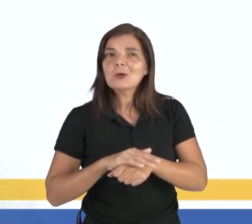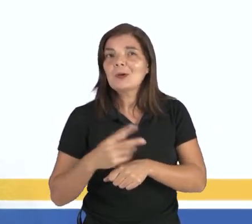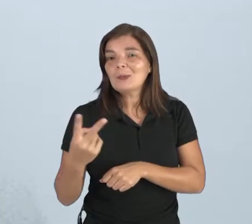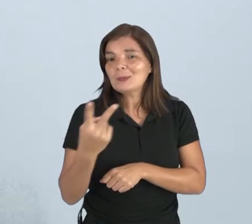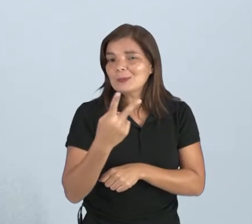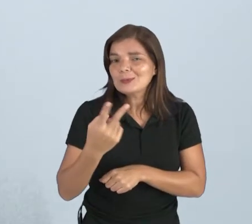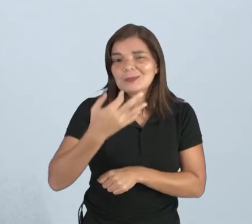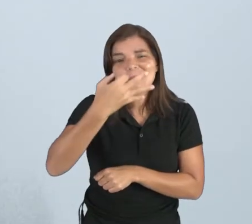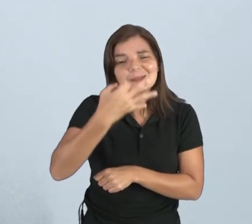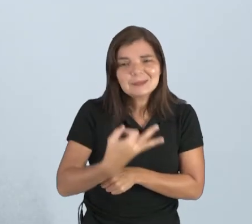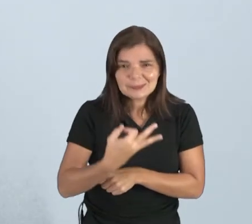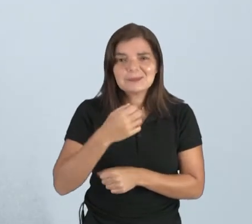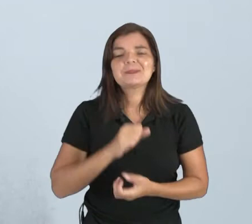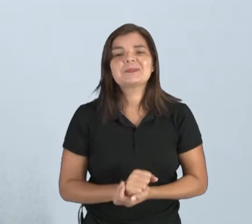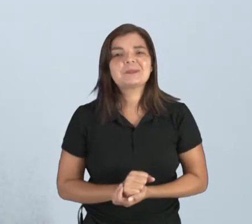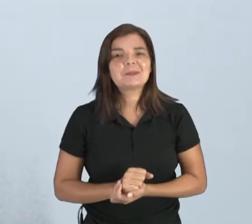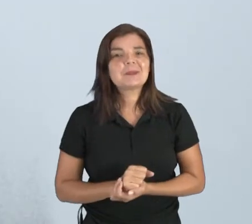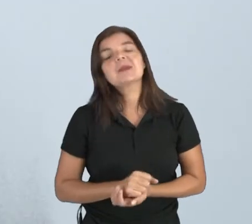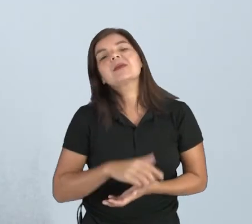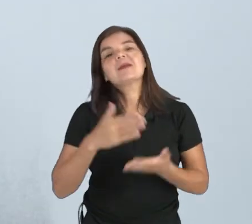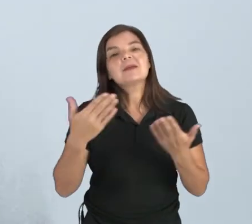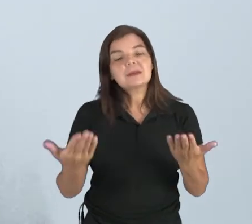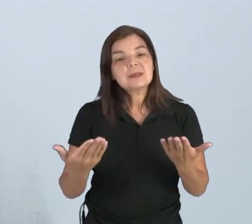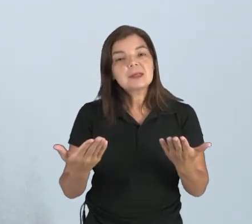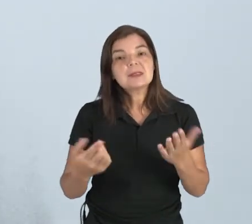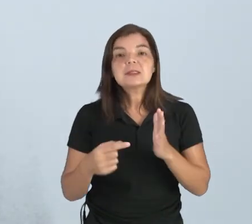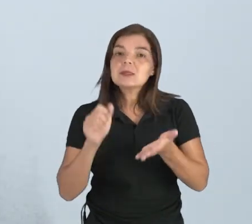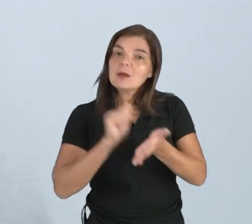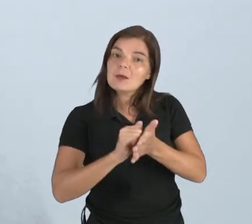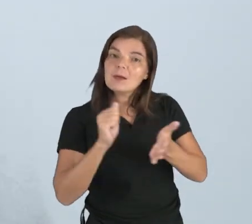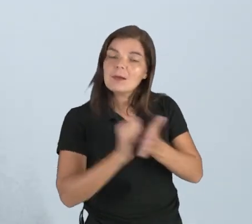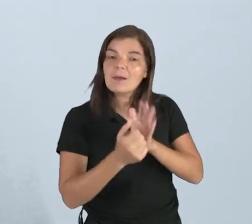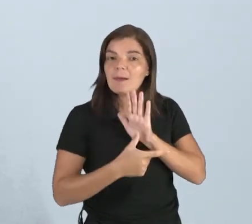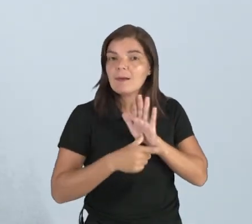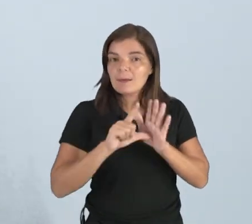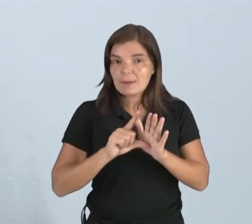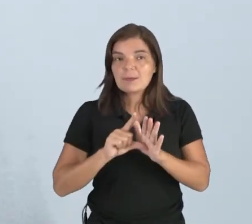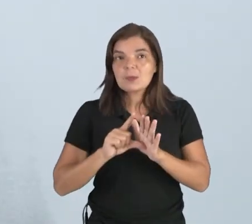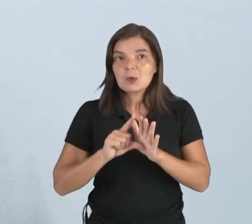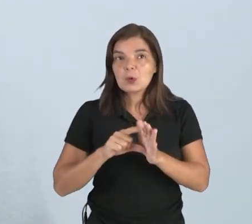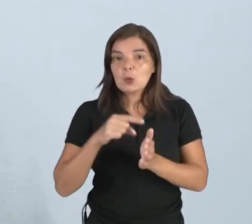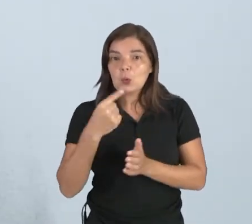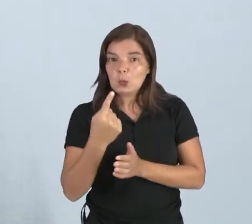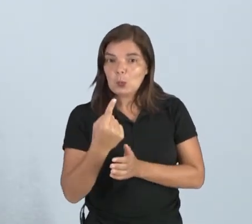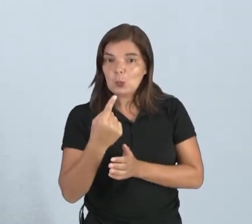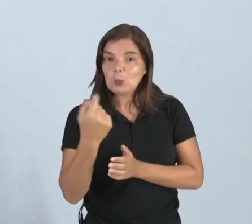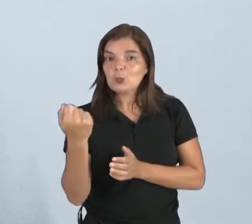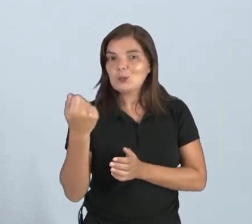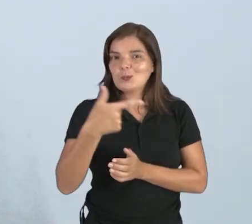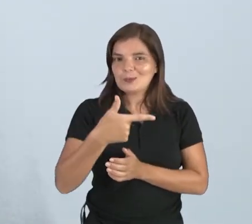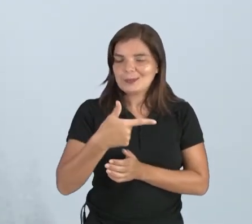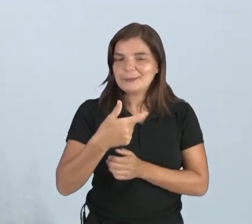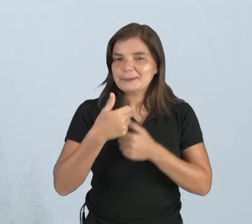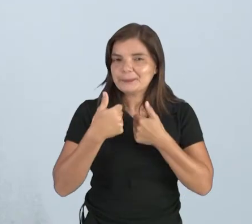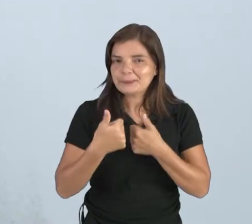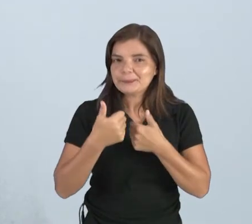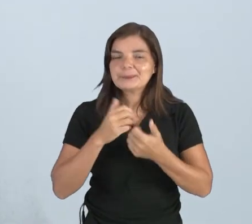estão corretos, tá bom? Desde que a expressão usada que antecede seja um dos que.